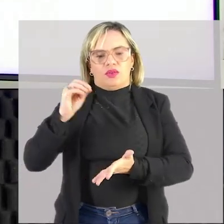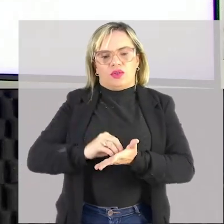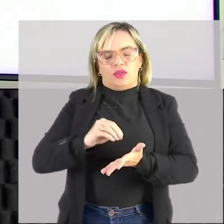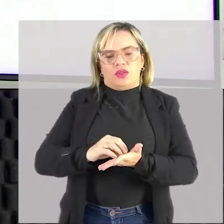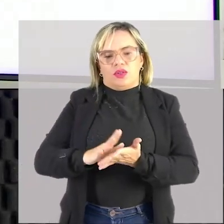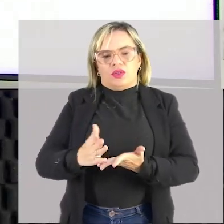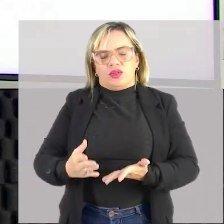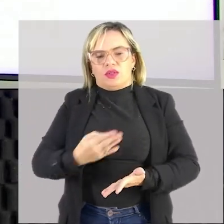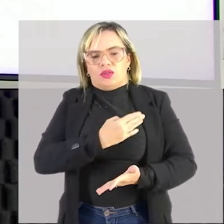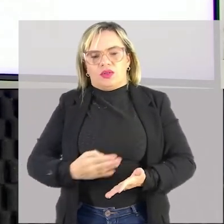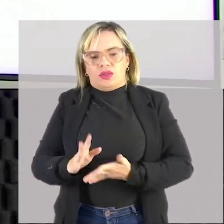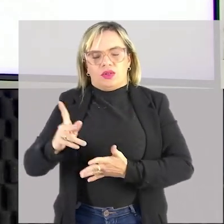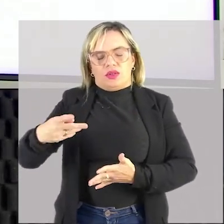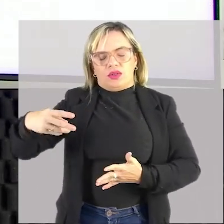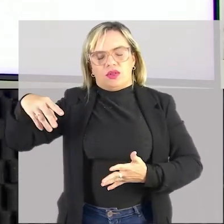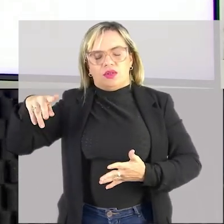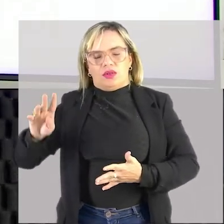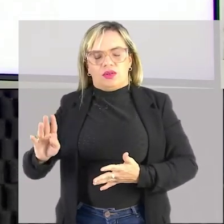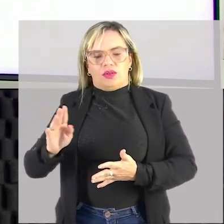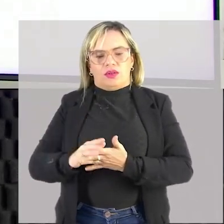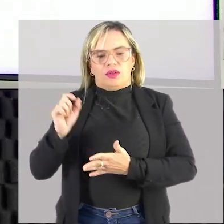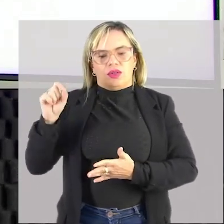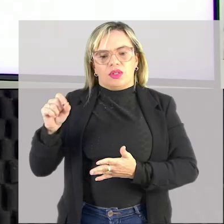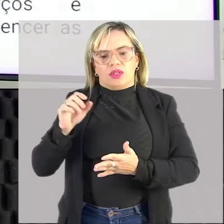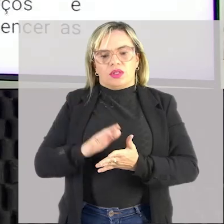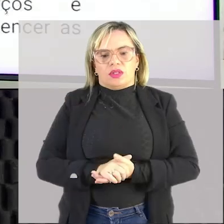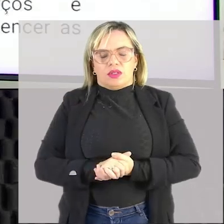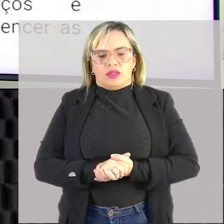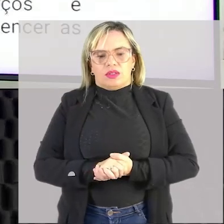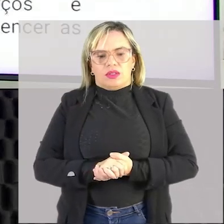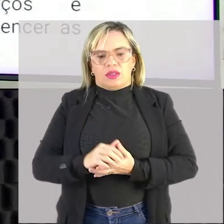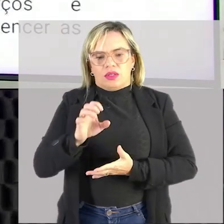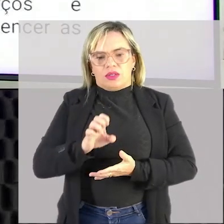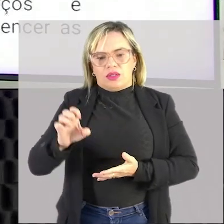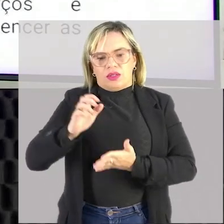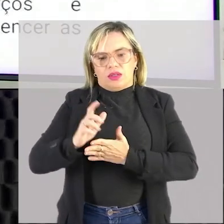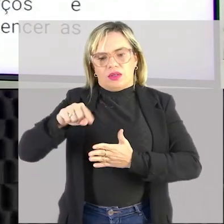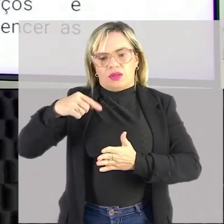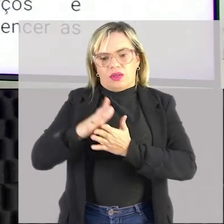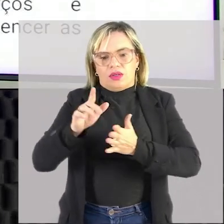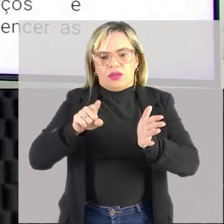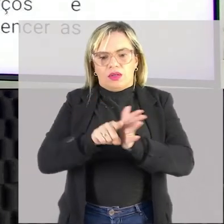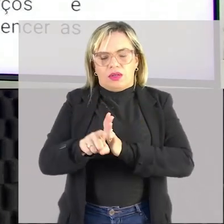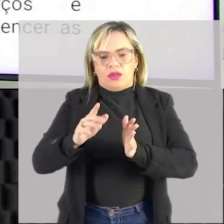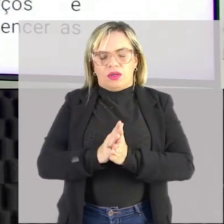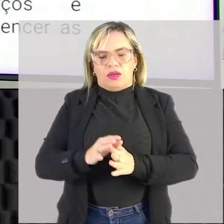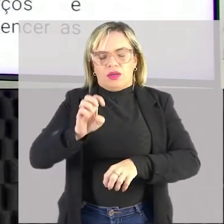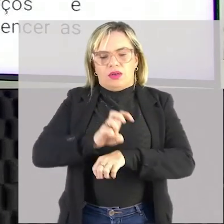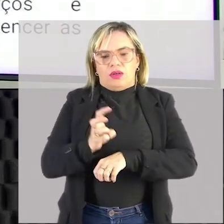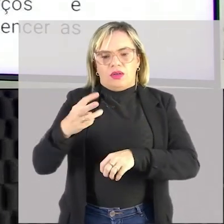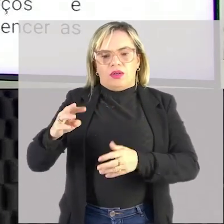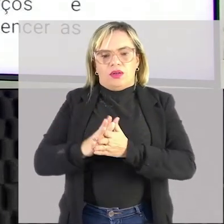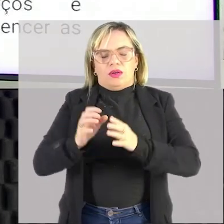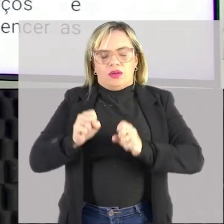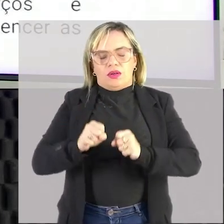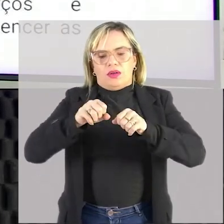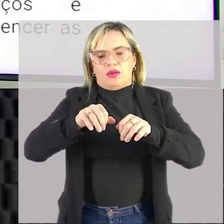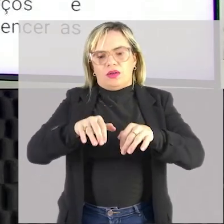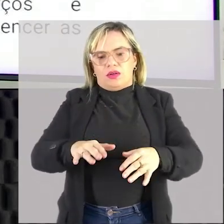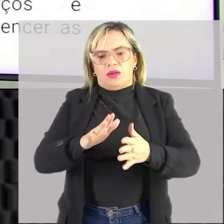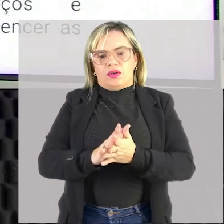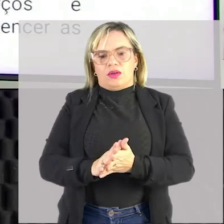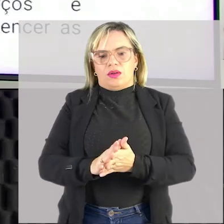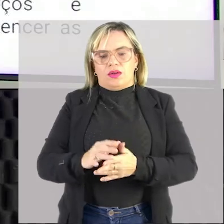naquela região. Tá, ok? Vamos para a próxima questão. Maranhão Colonial, caiu aqui na UEMA